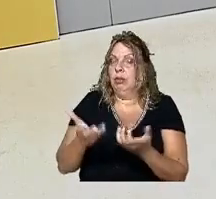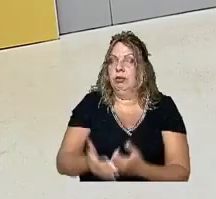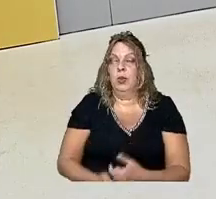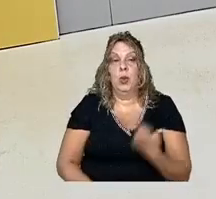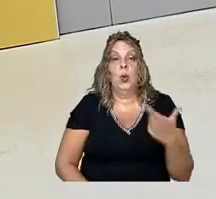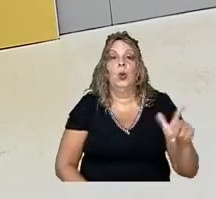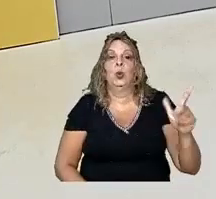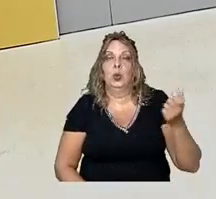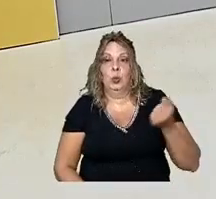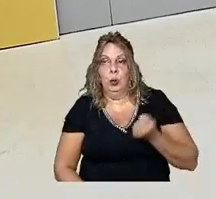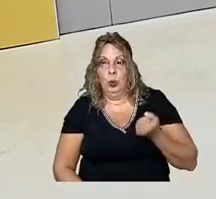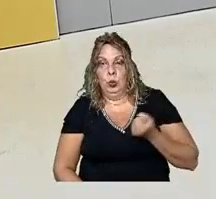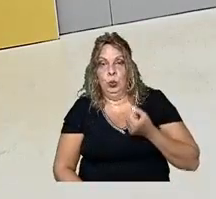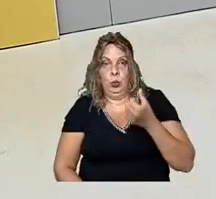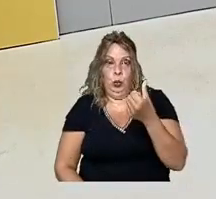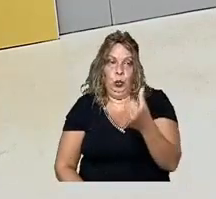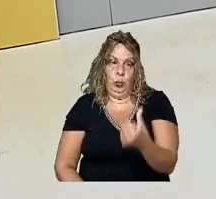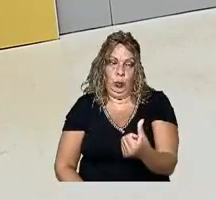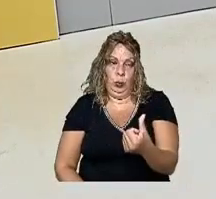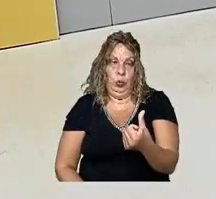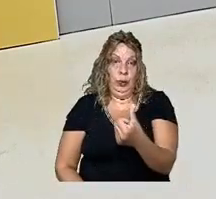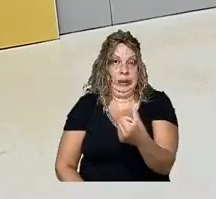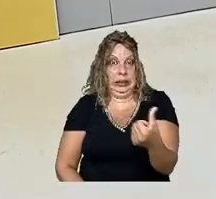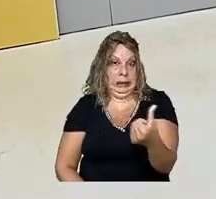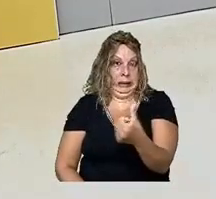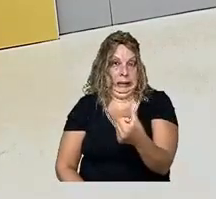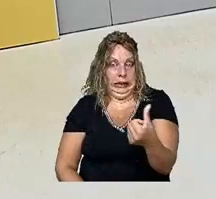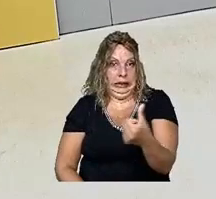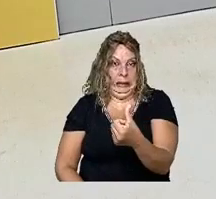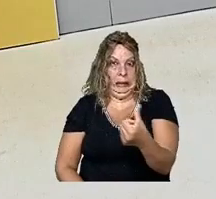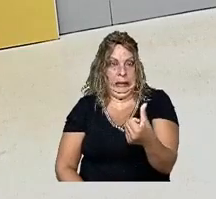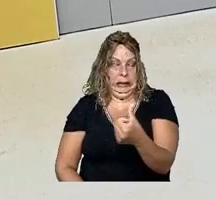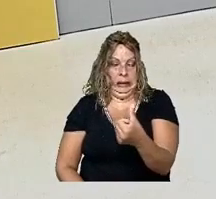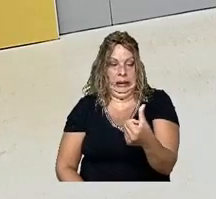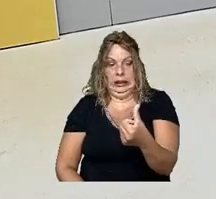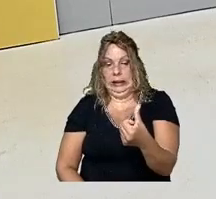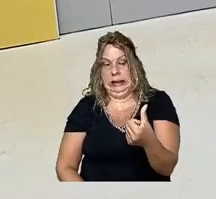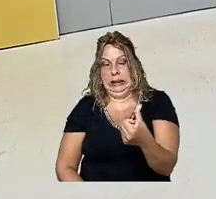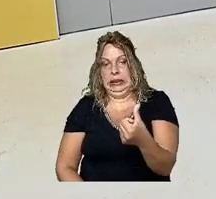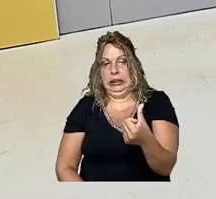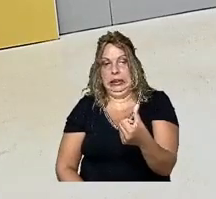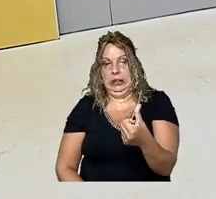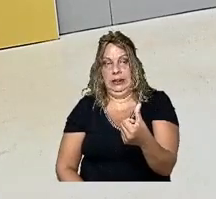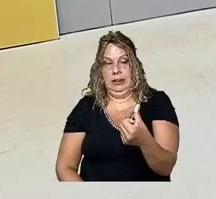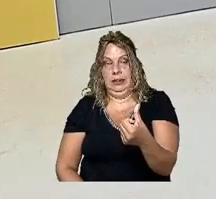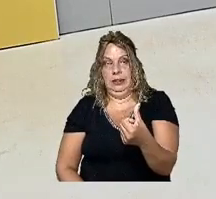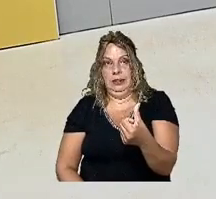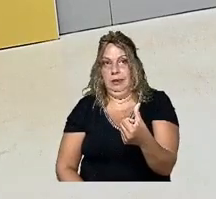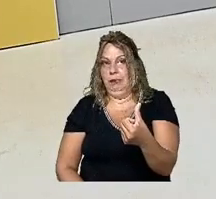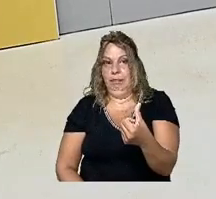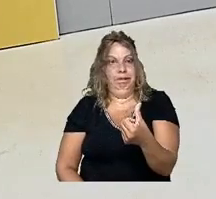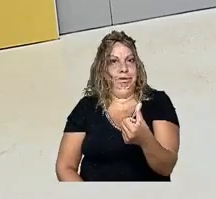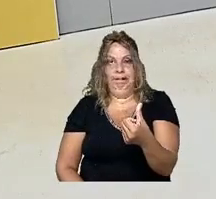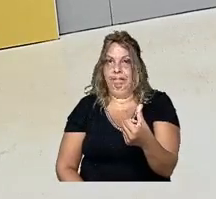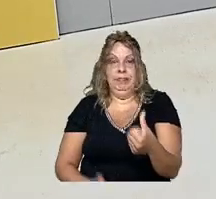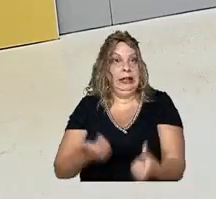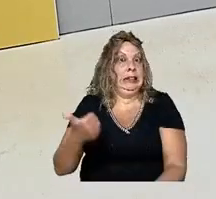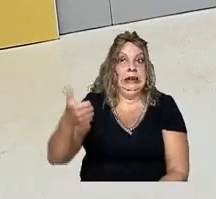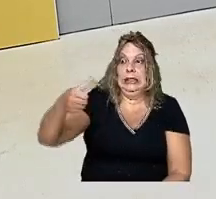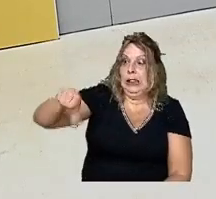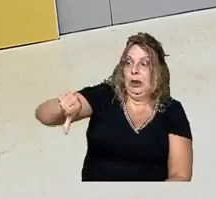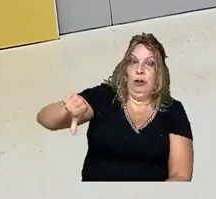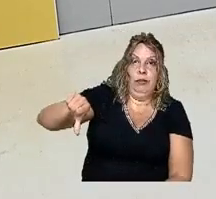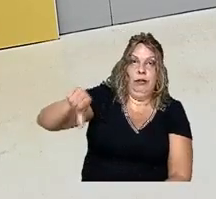mais uma bolinha que pode ser a definitiva. Bola de número 6, meia dúzia, 6. Gente,